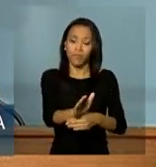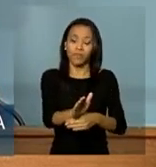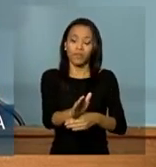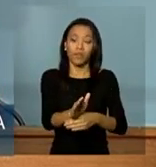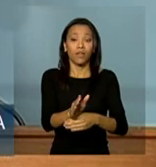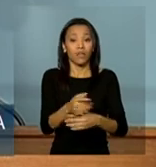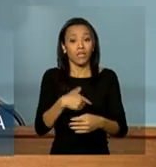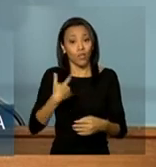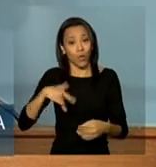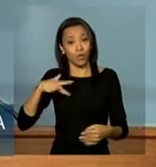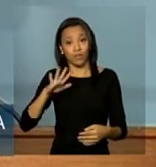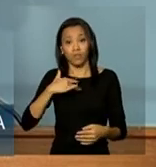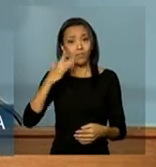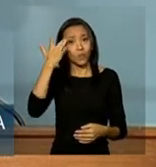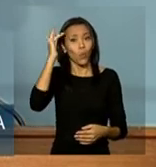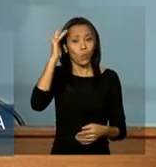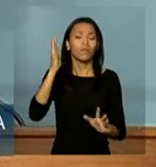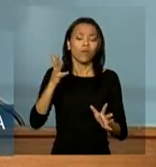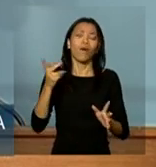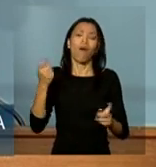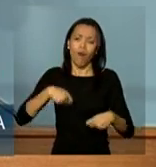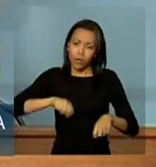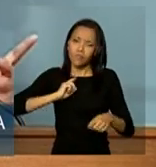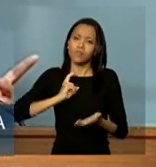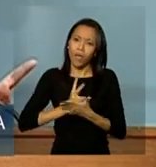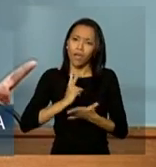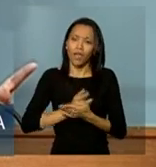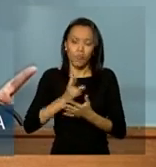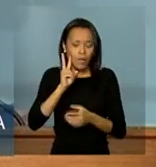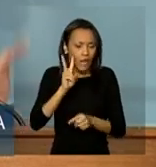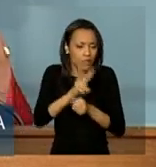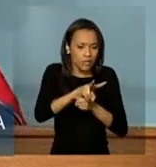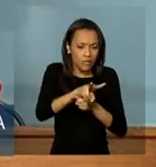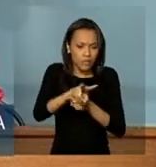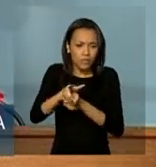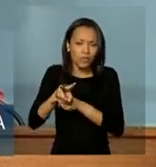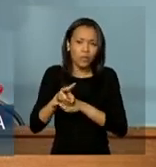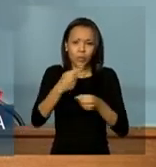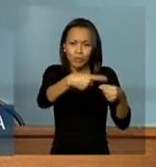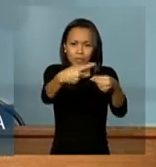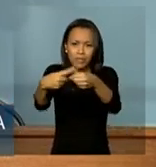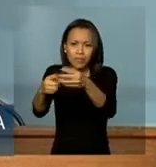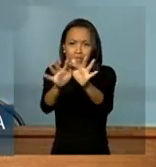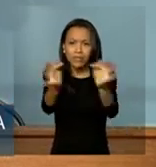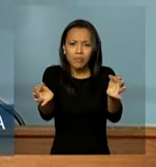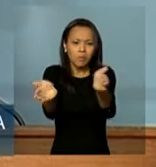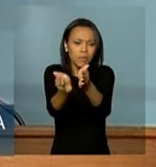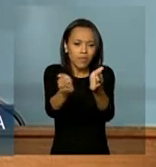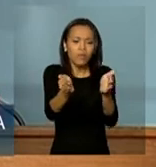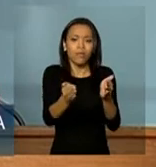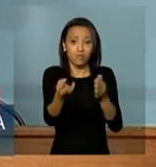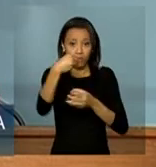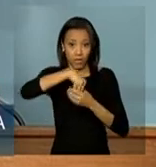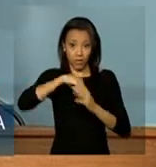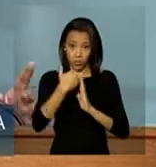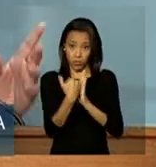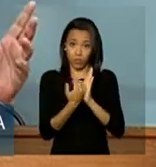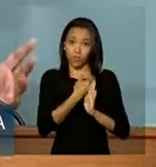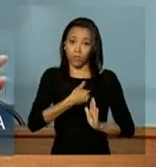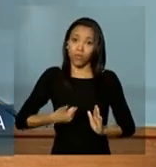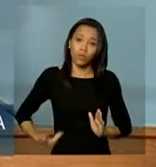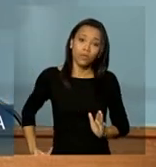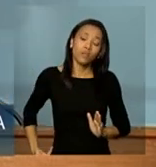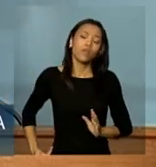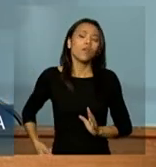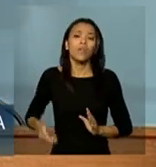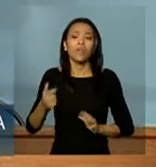dúvida nenhuma, nós nos comprometemos sempre a olhar os pequenos municípios nos programas do governo. E eu queria explicar